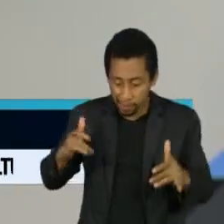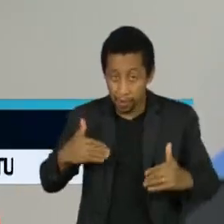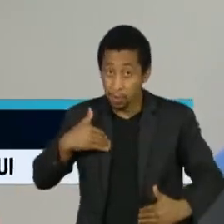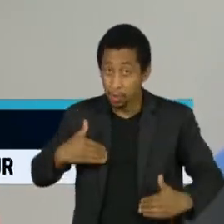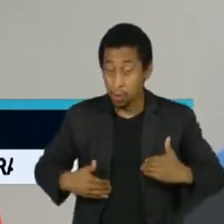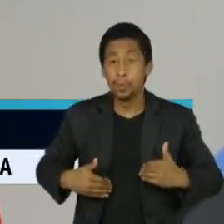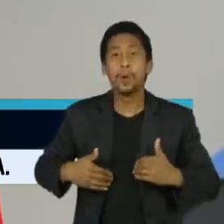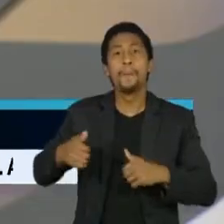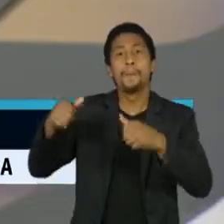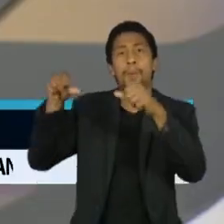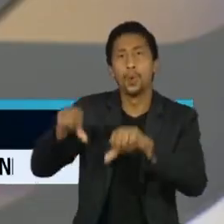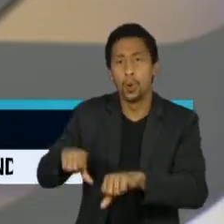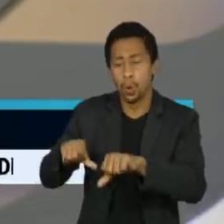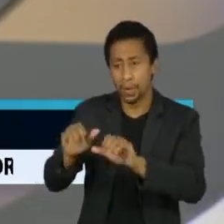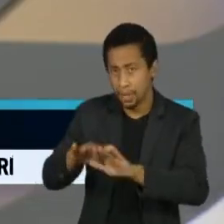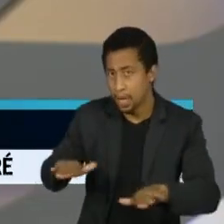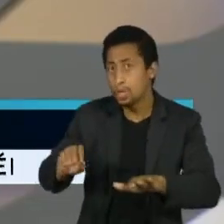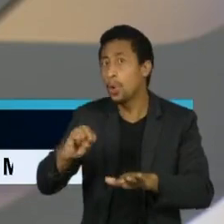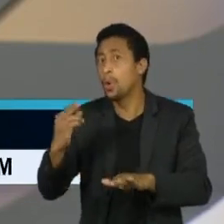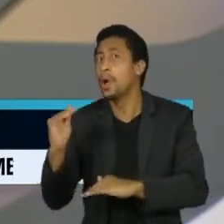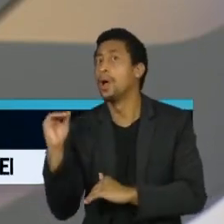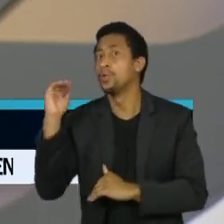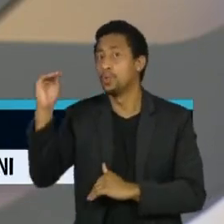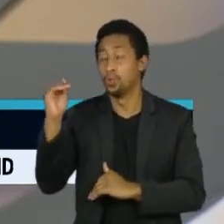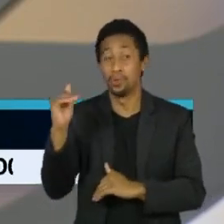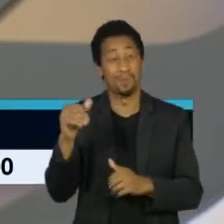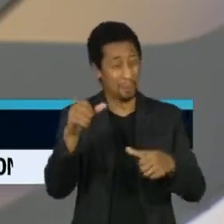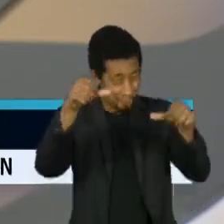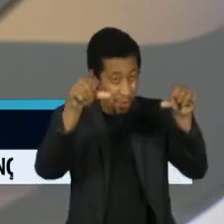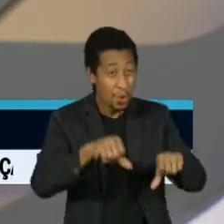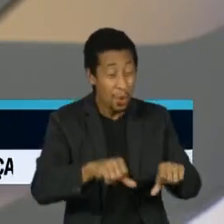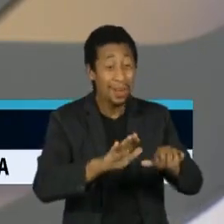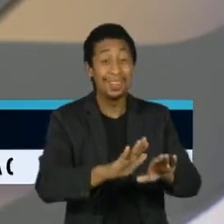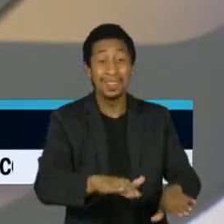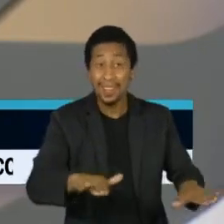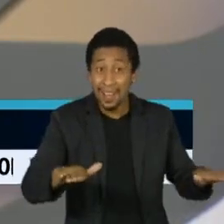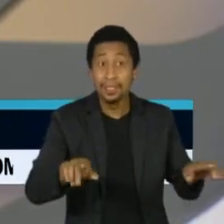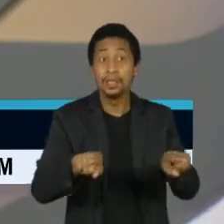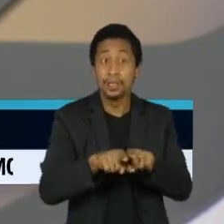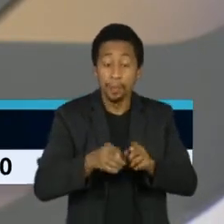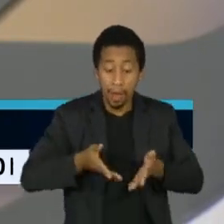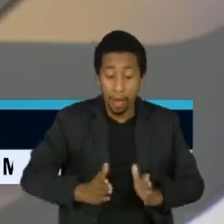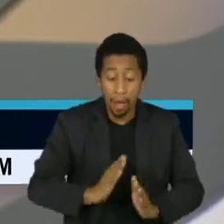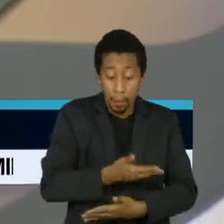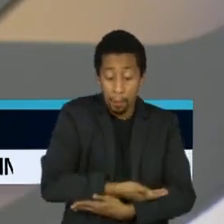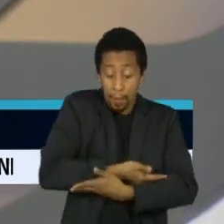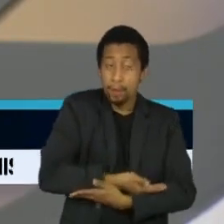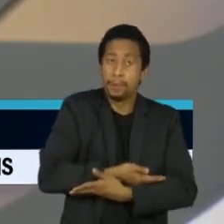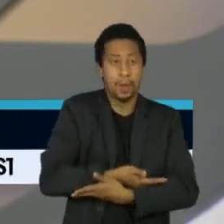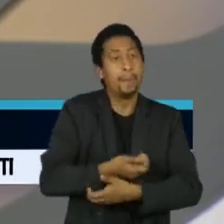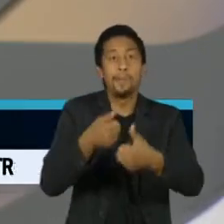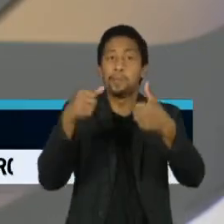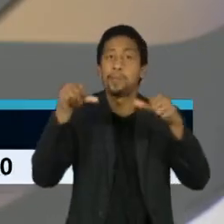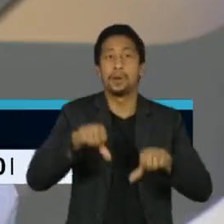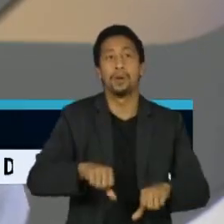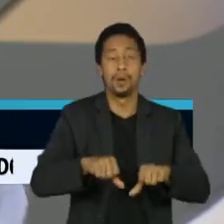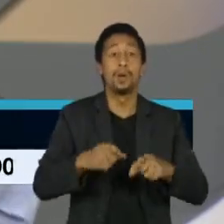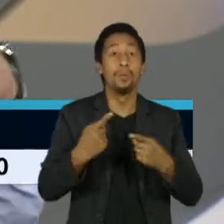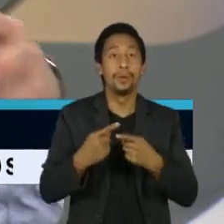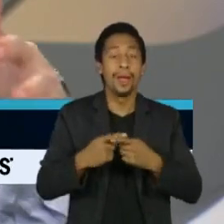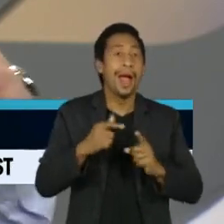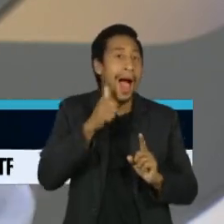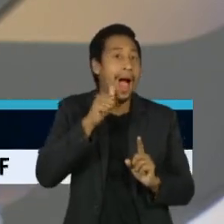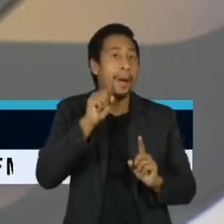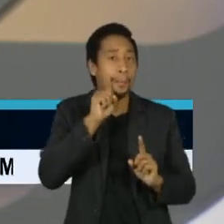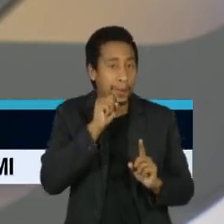ou adultos? É muito mais perigoso em crianças e, inclusive, em parturientes, porque ele contamina o feto no